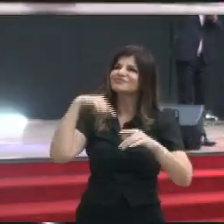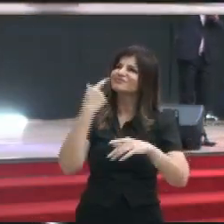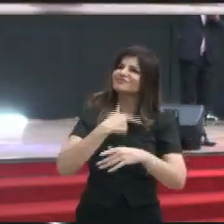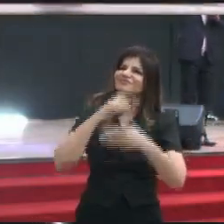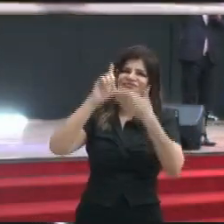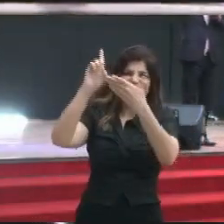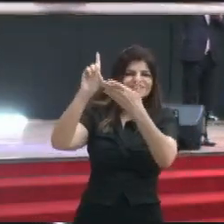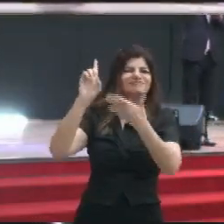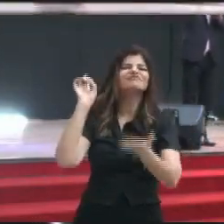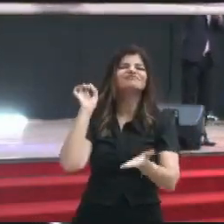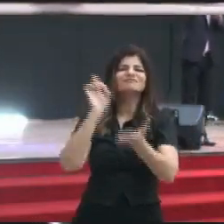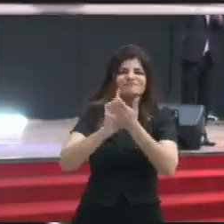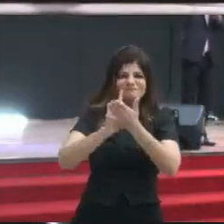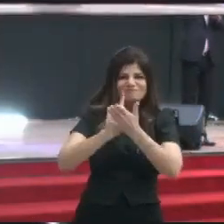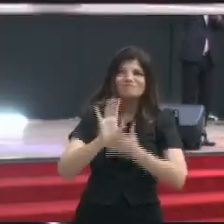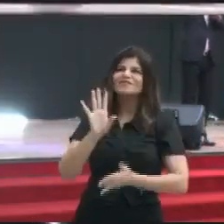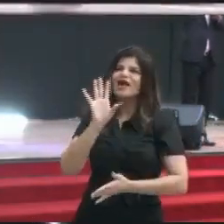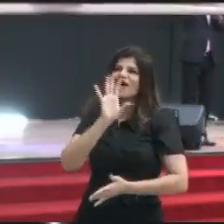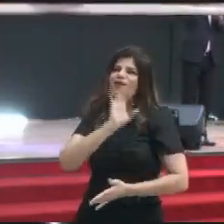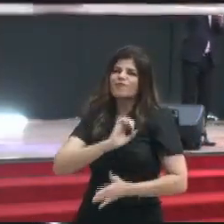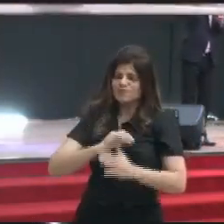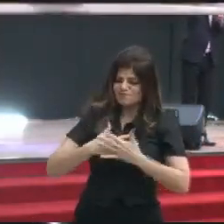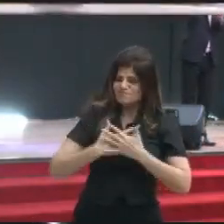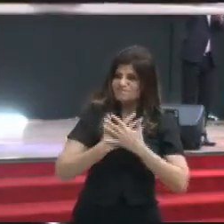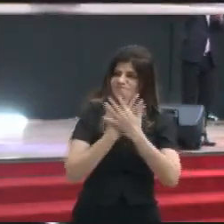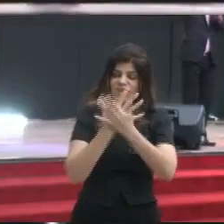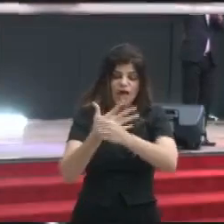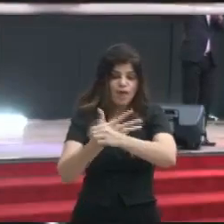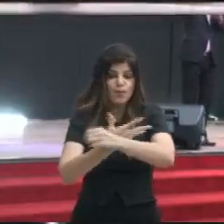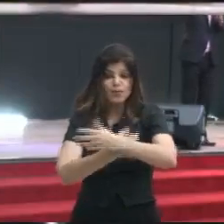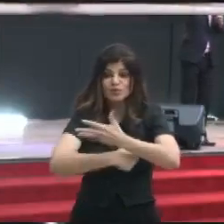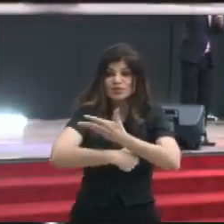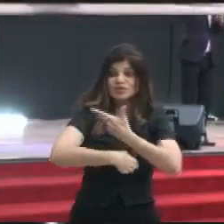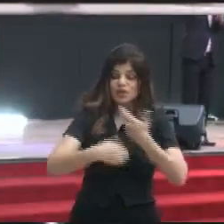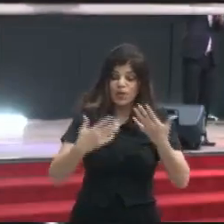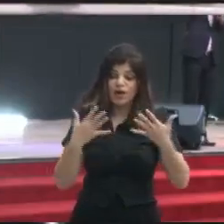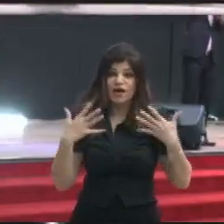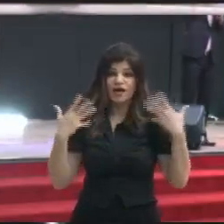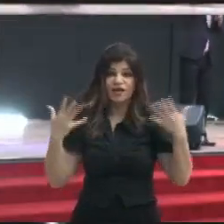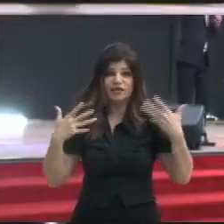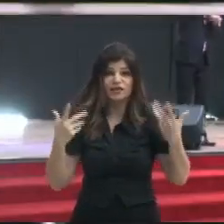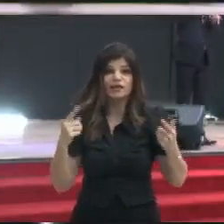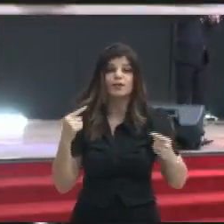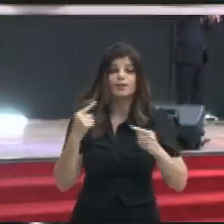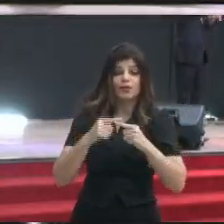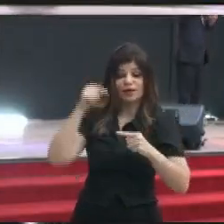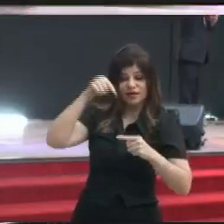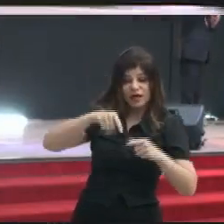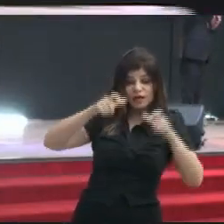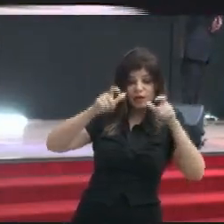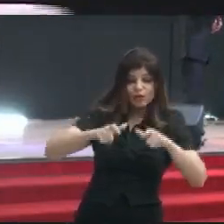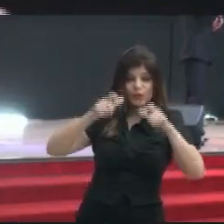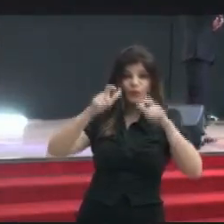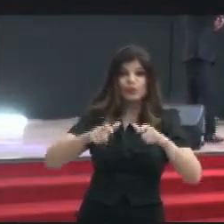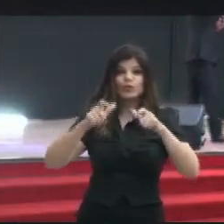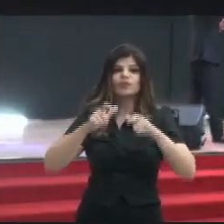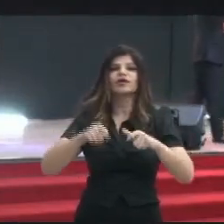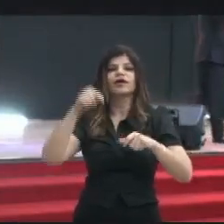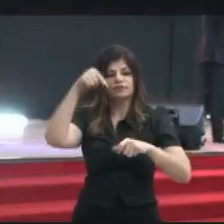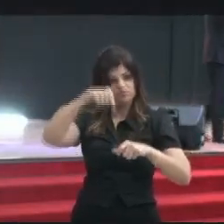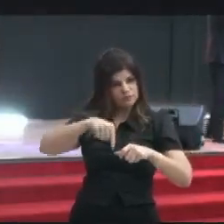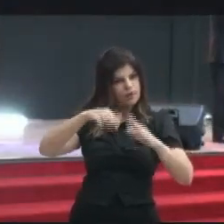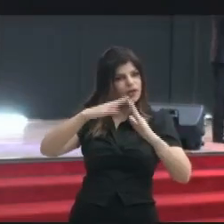Deus com paixão, com fervor, com alegria, porque neste lugar, dentro